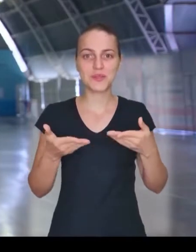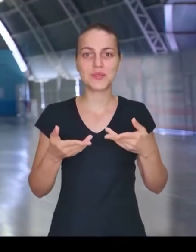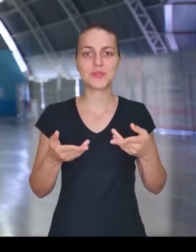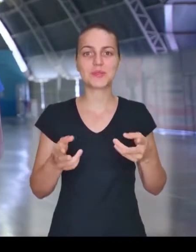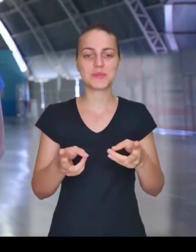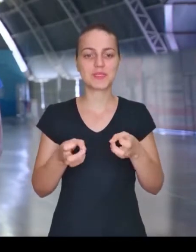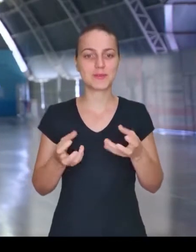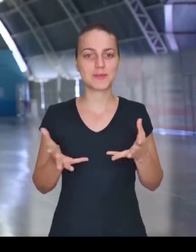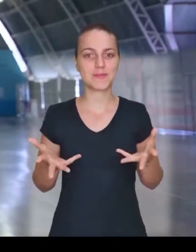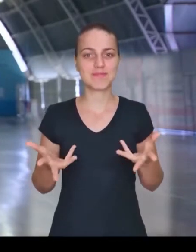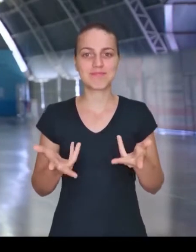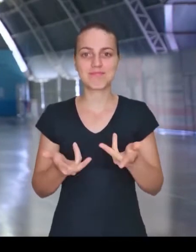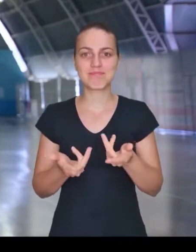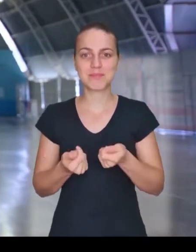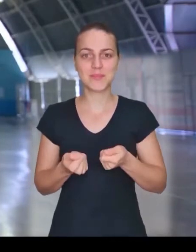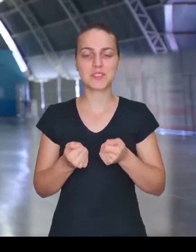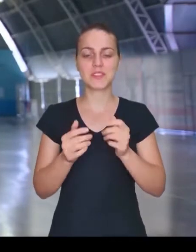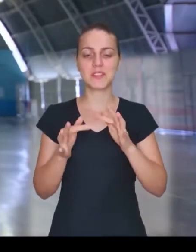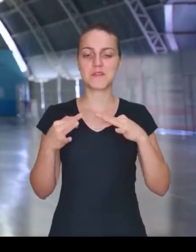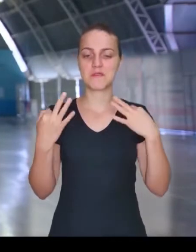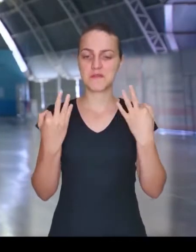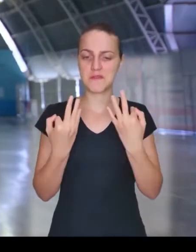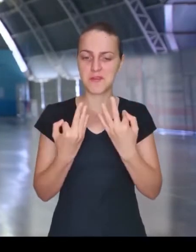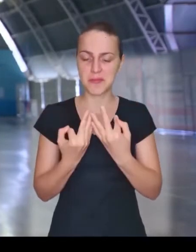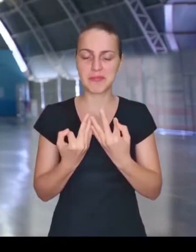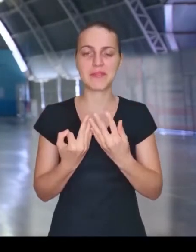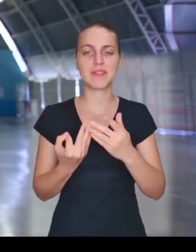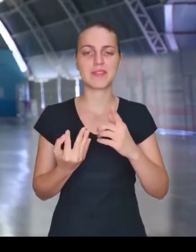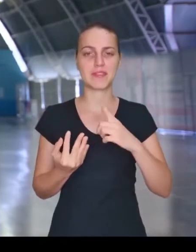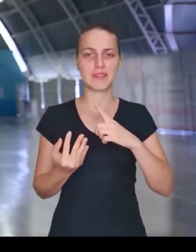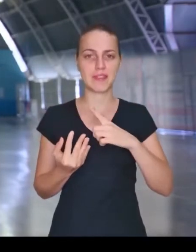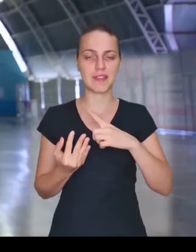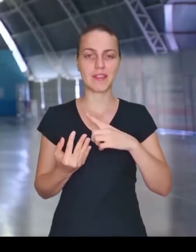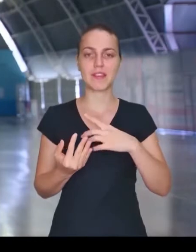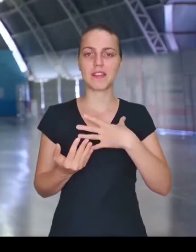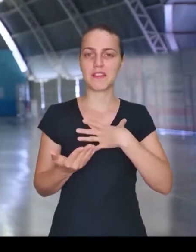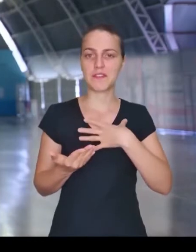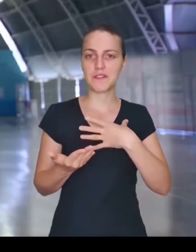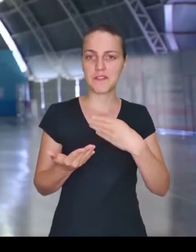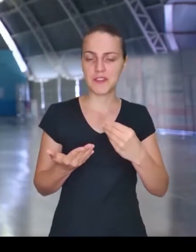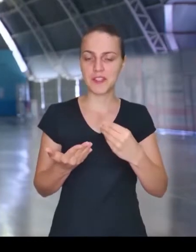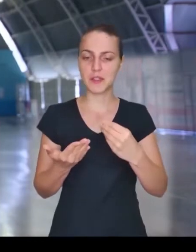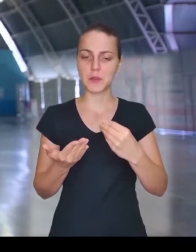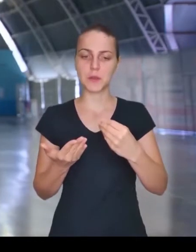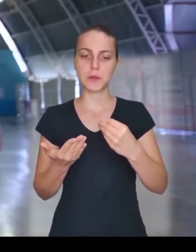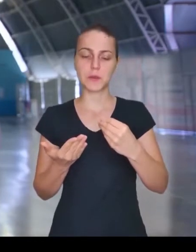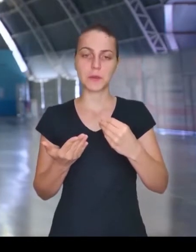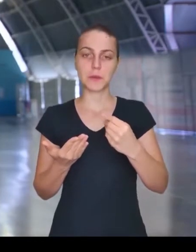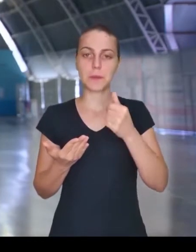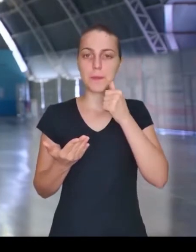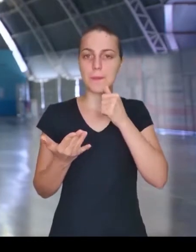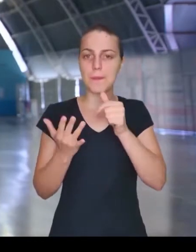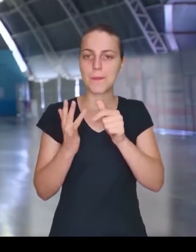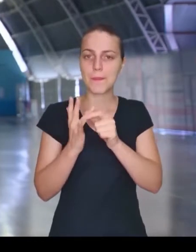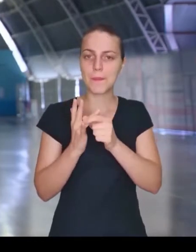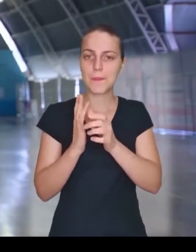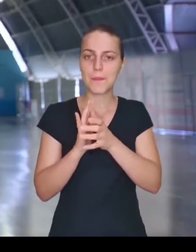grandiosa mesmo, por eu ter minha família, ter meu filho, minha esposa querida, e a gente